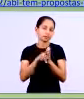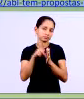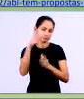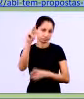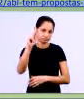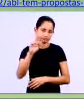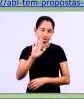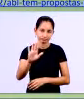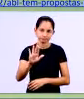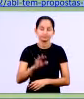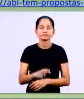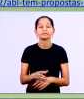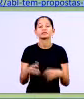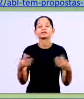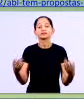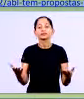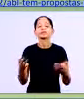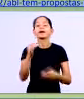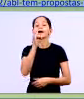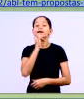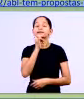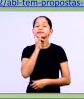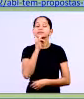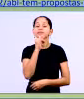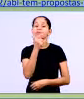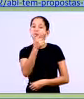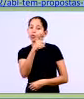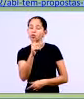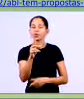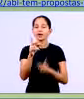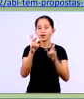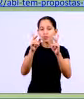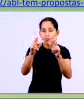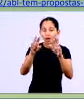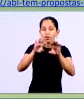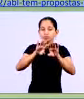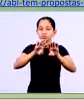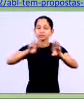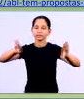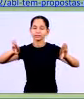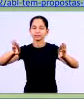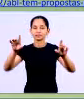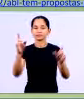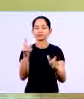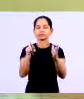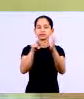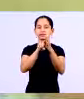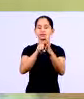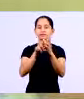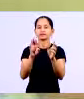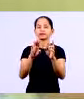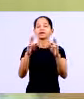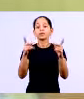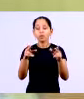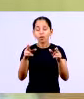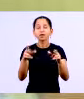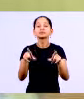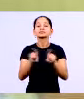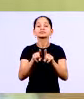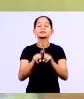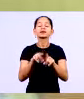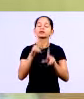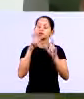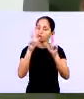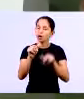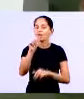Isso mesmo. E esse exemplo dos iguais se repelem, isso acontece também quando acontece com as vogais,